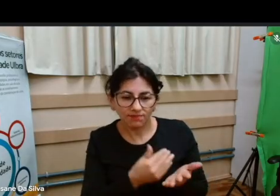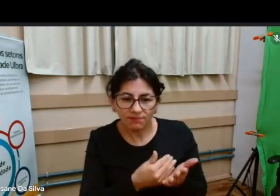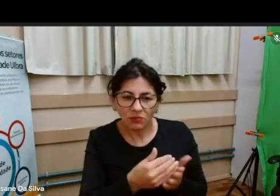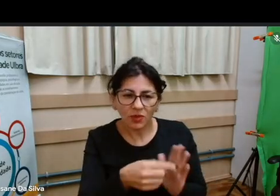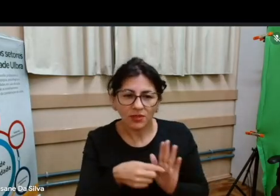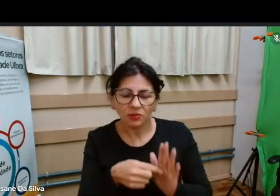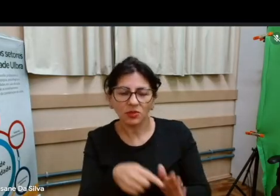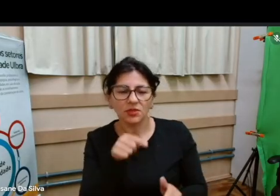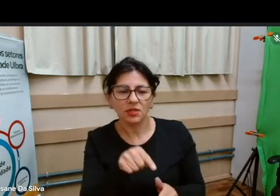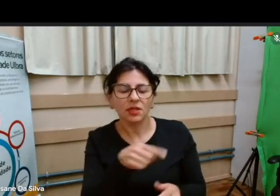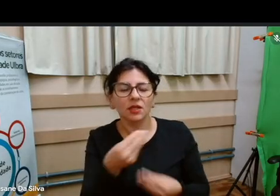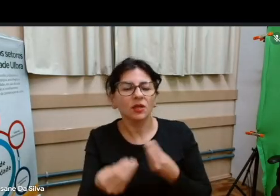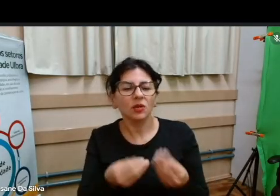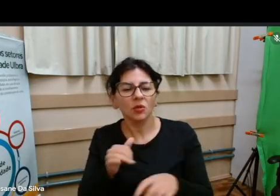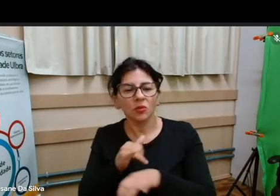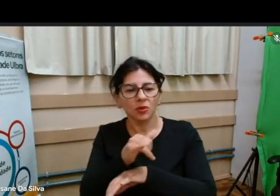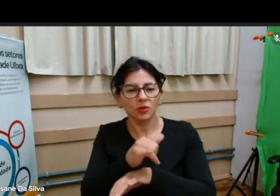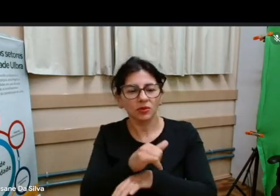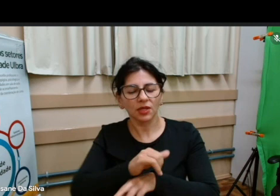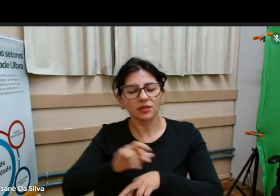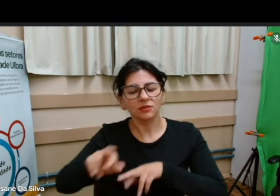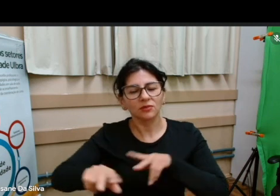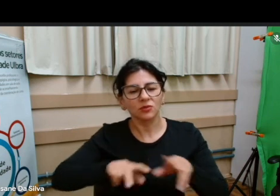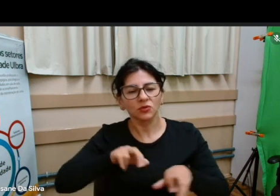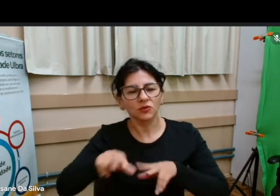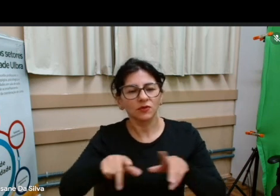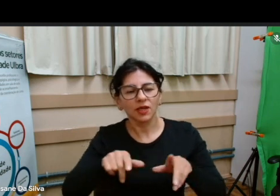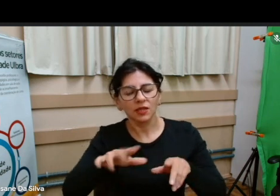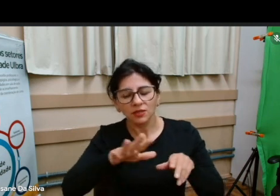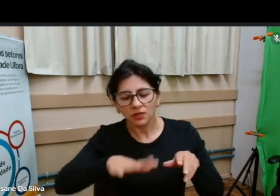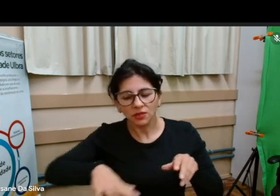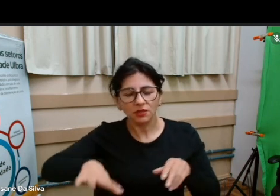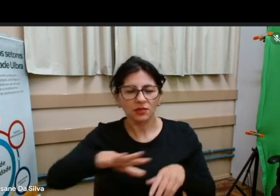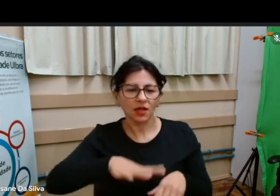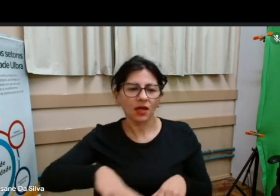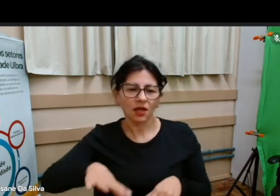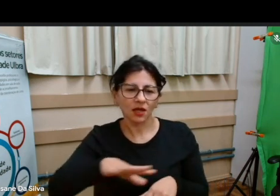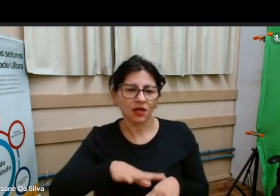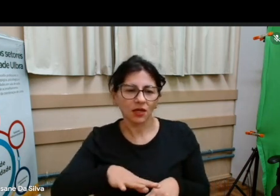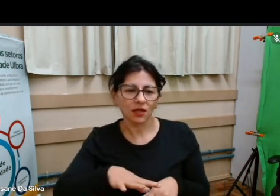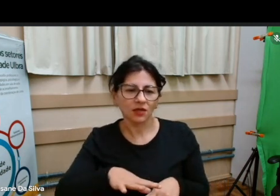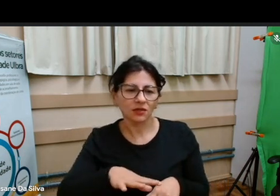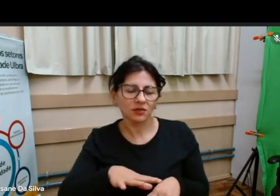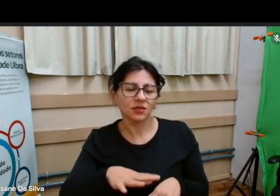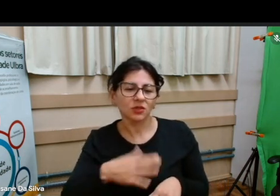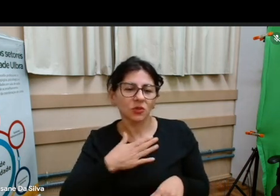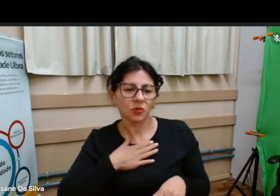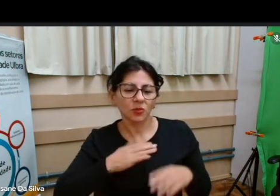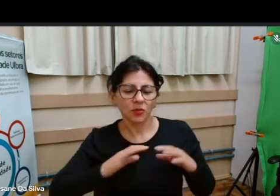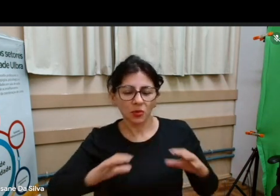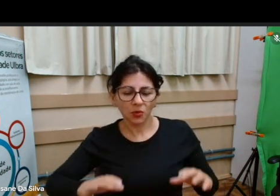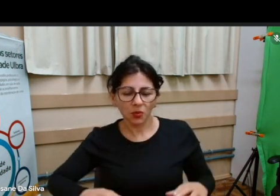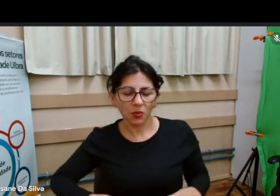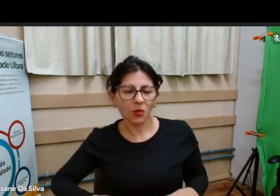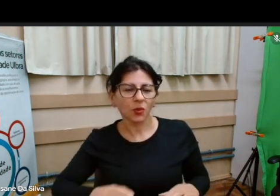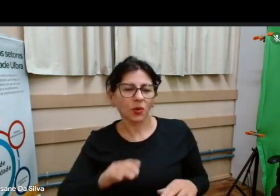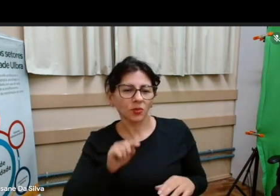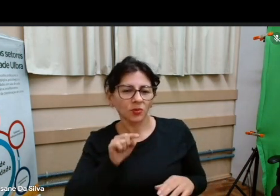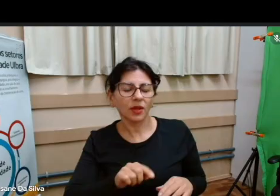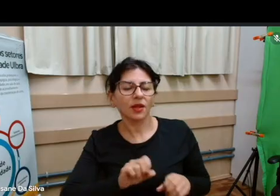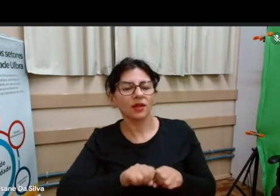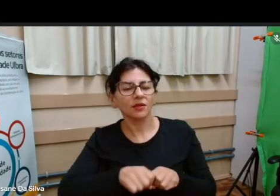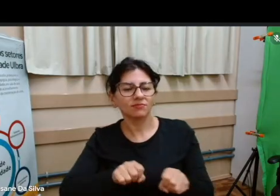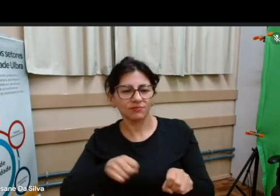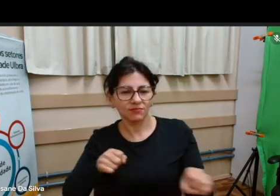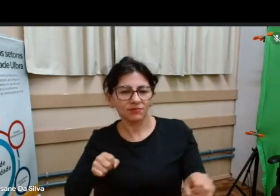de Como isso acontece nos mais diferentes meios aí né E daí o meu Corpus eh foi gigantesco